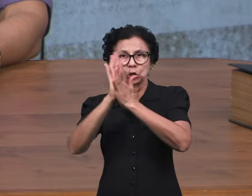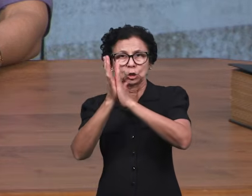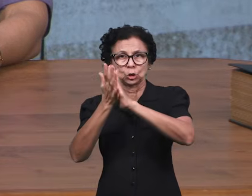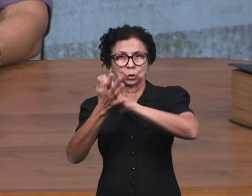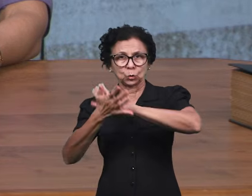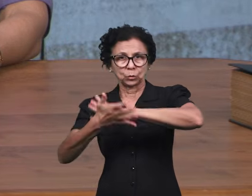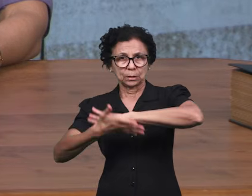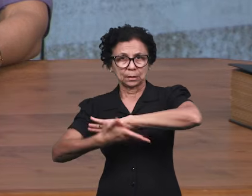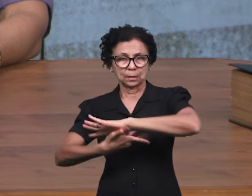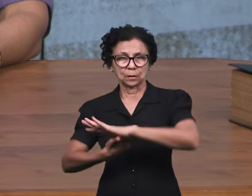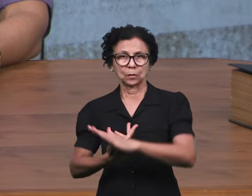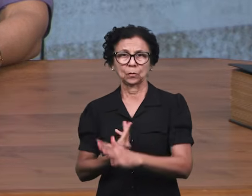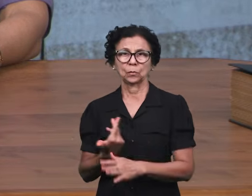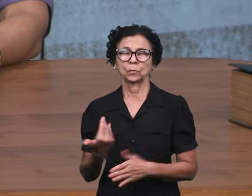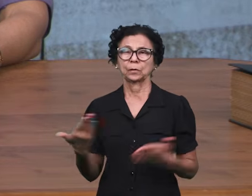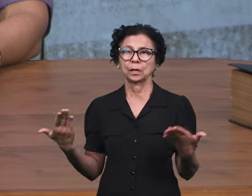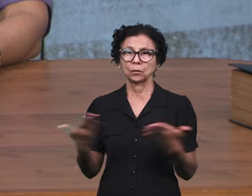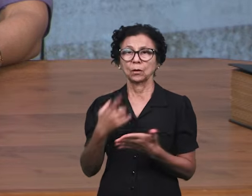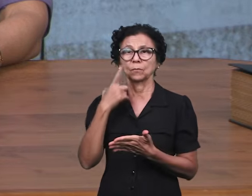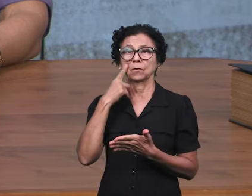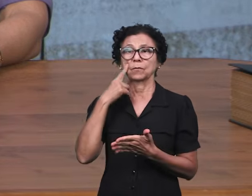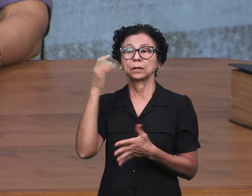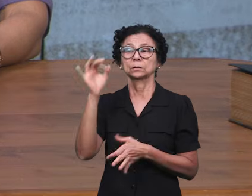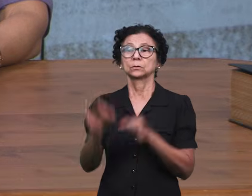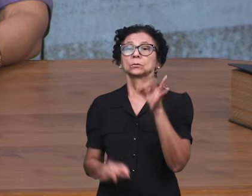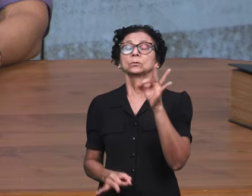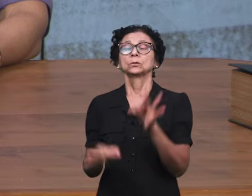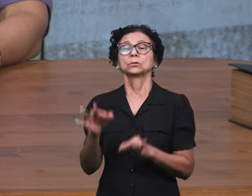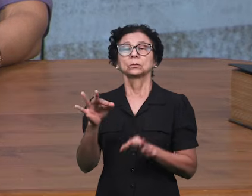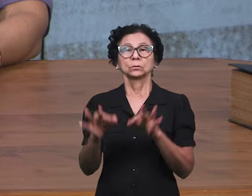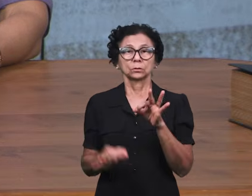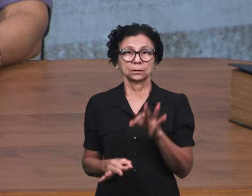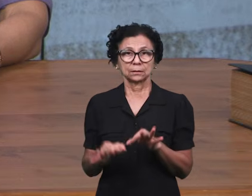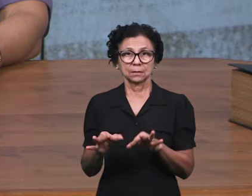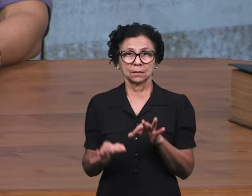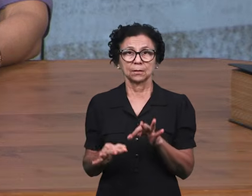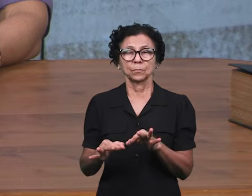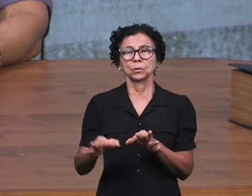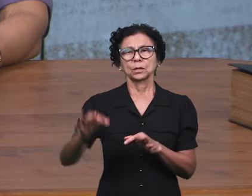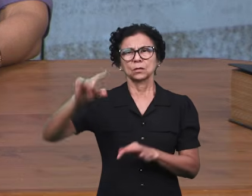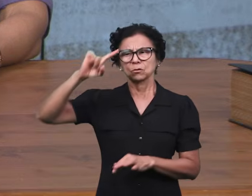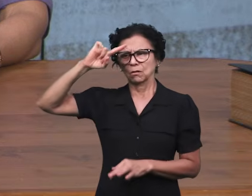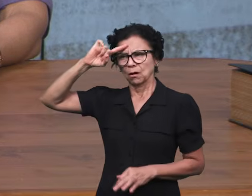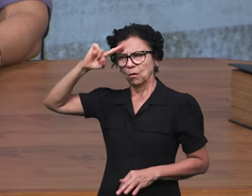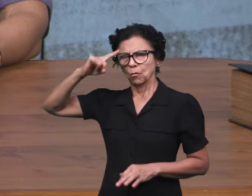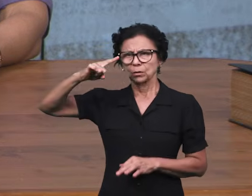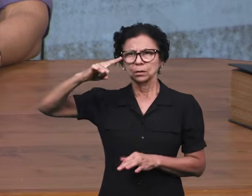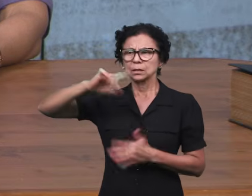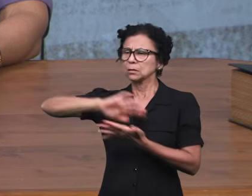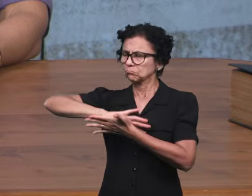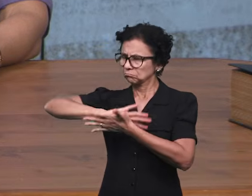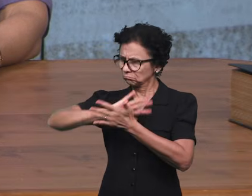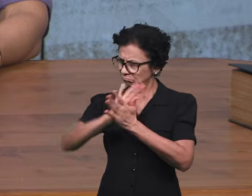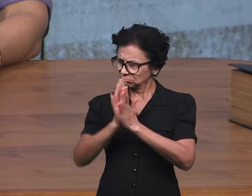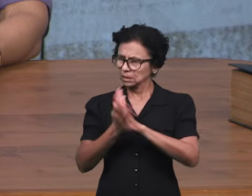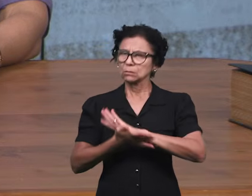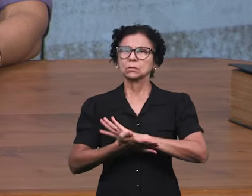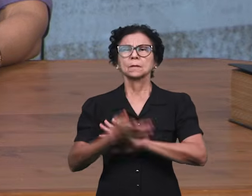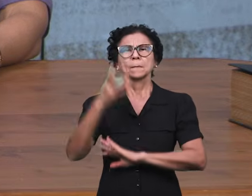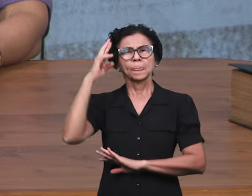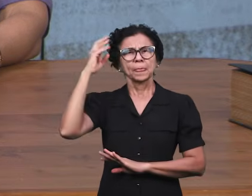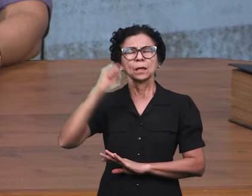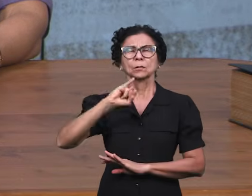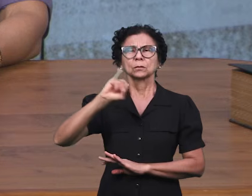transbordando de justiça. Porque determinada já a destruição, o Senhor